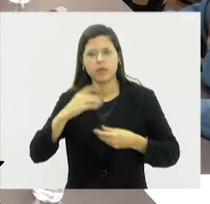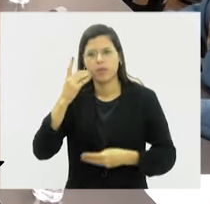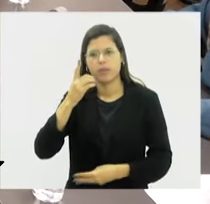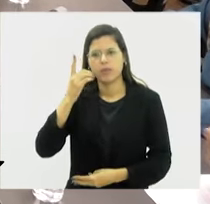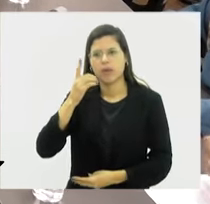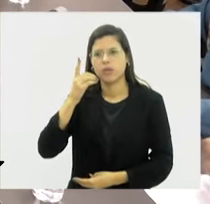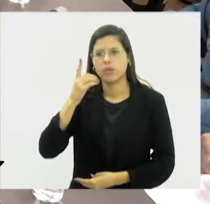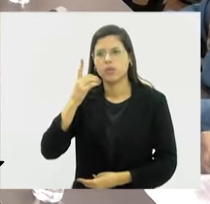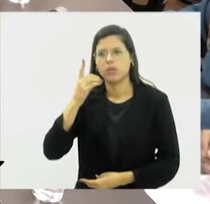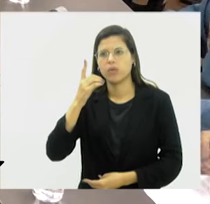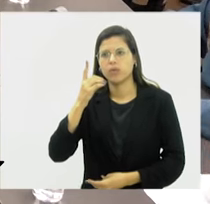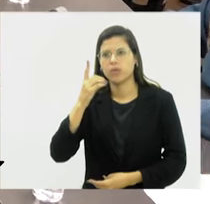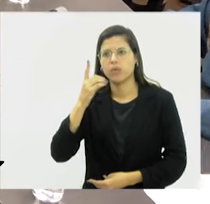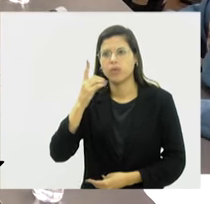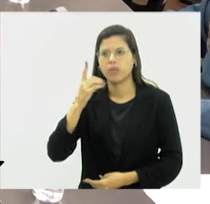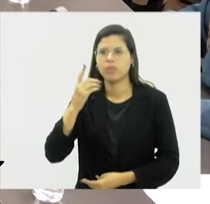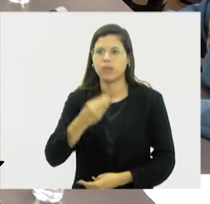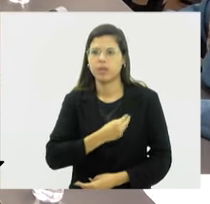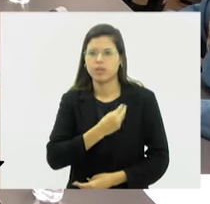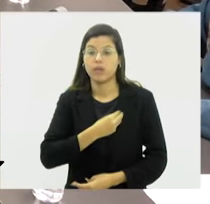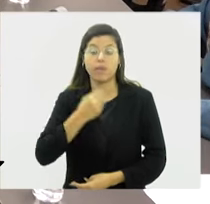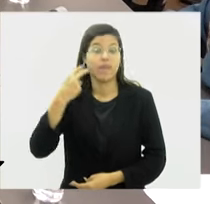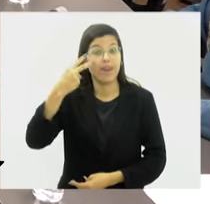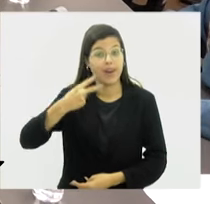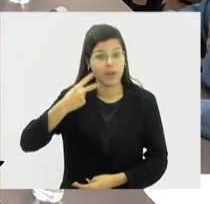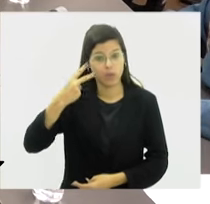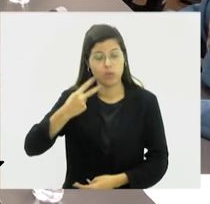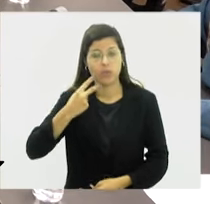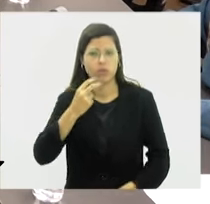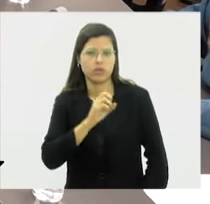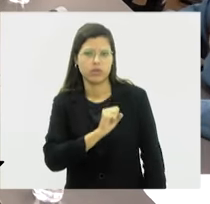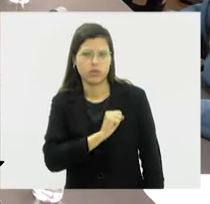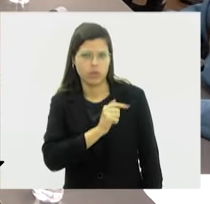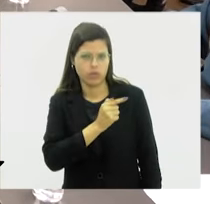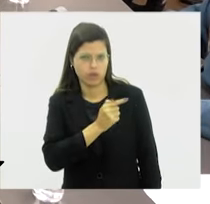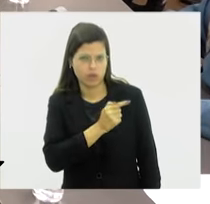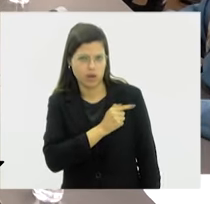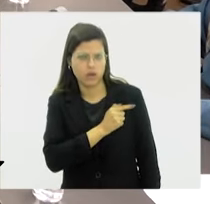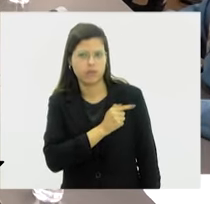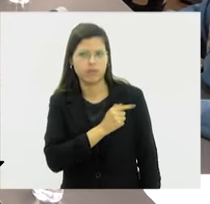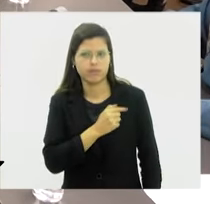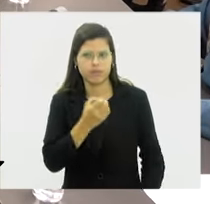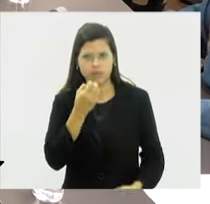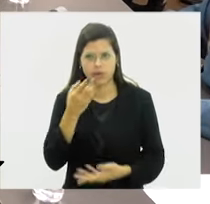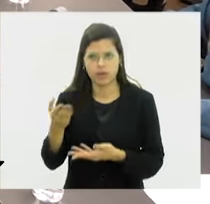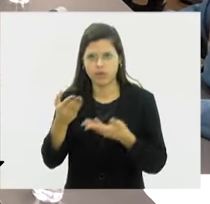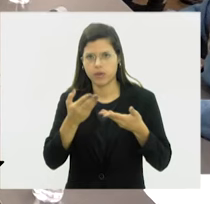Júnior, presente conosco, vereador do município de São Gonçalo. Muito bem-vindo.